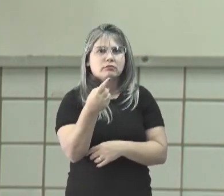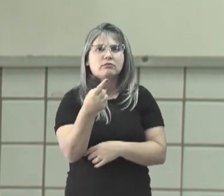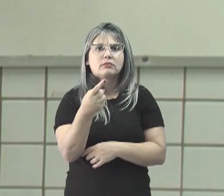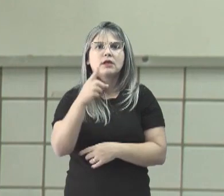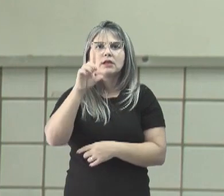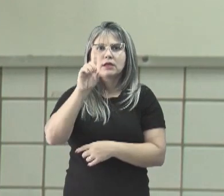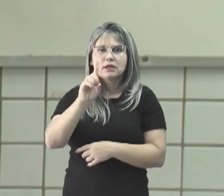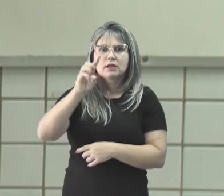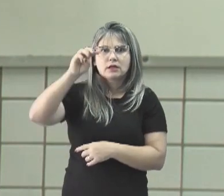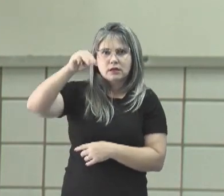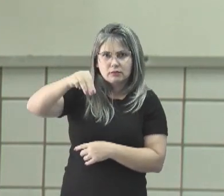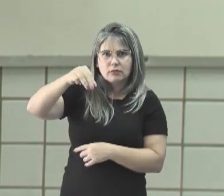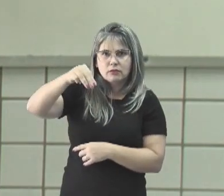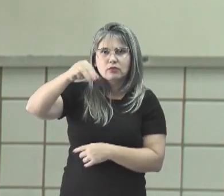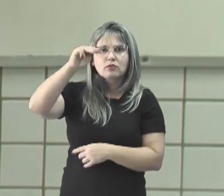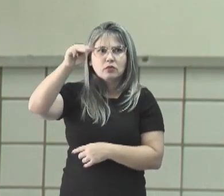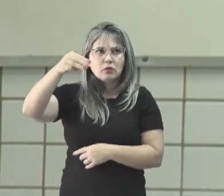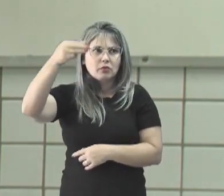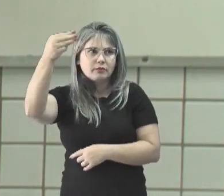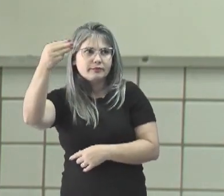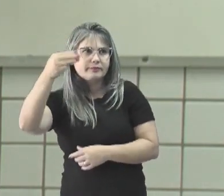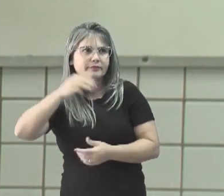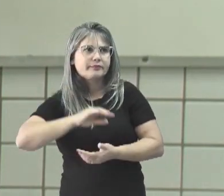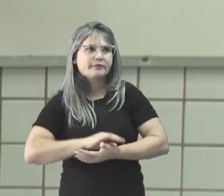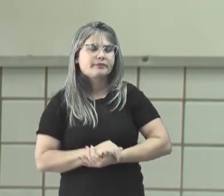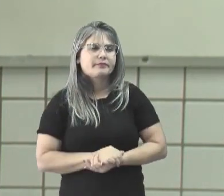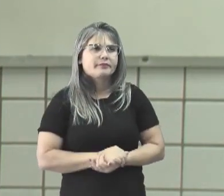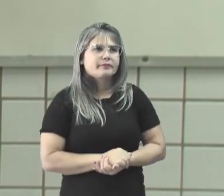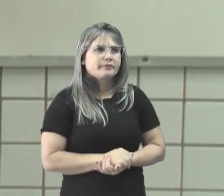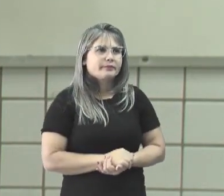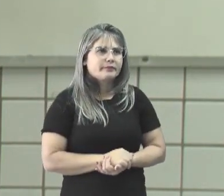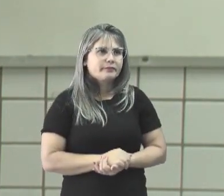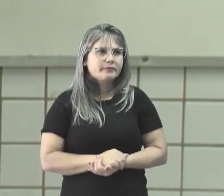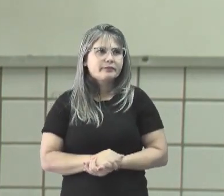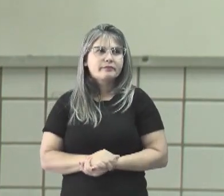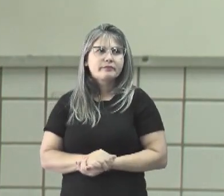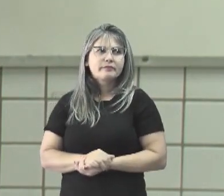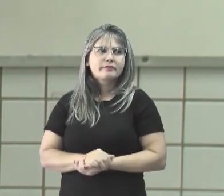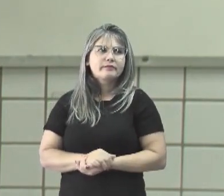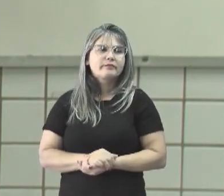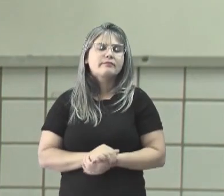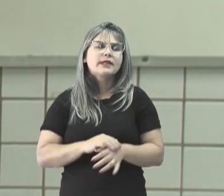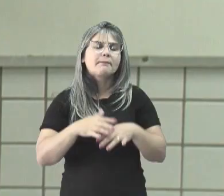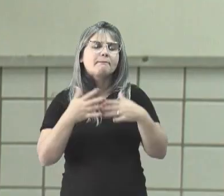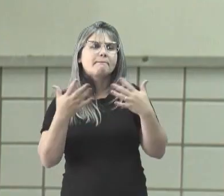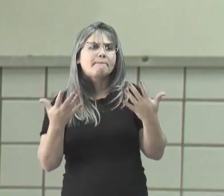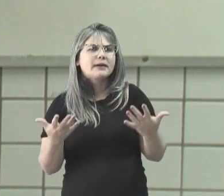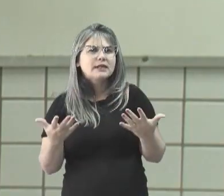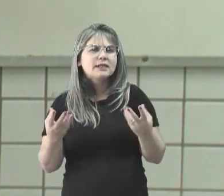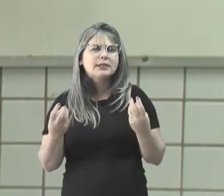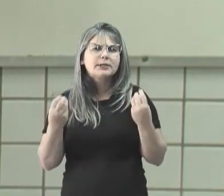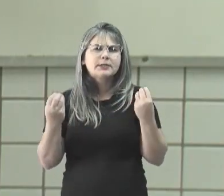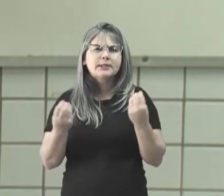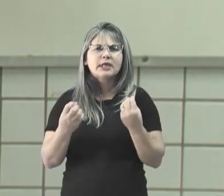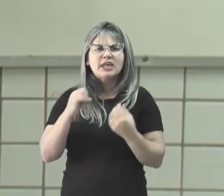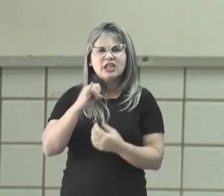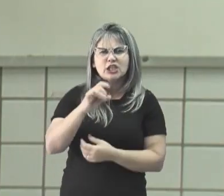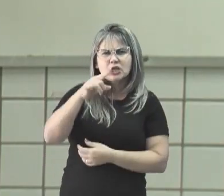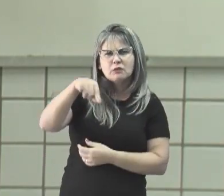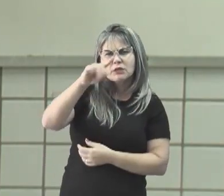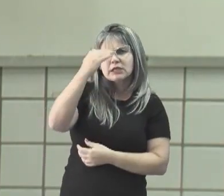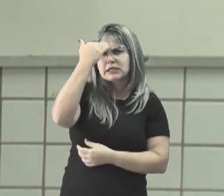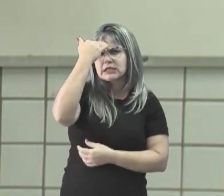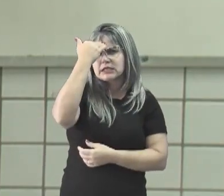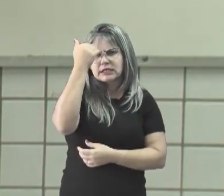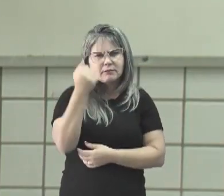então 48.000 litros. Aí, a questão não deu essa informação, mas se você souber, como a gente já comentou aqui